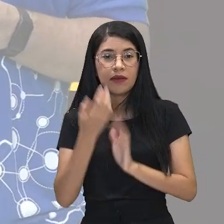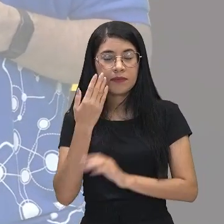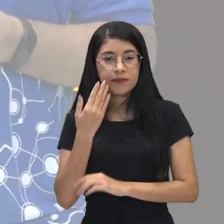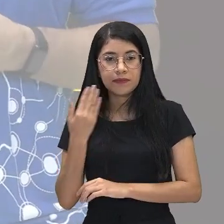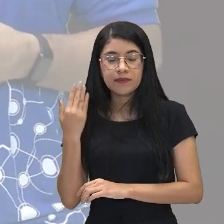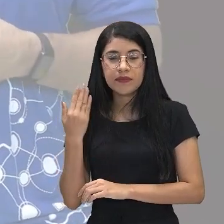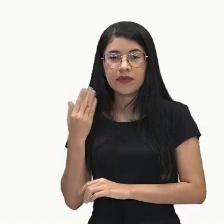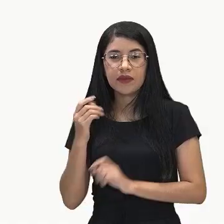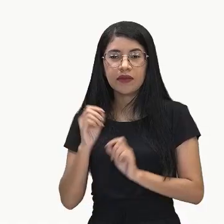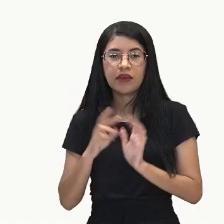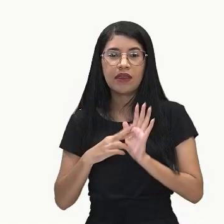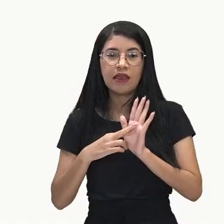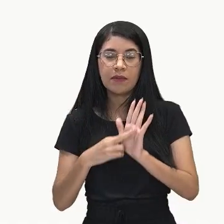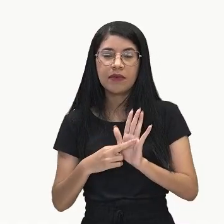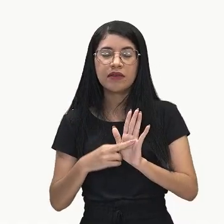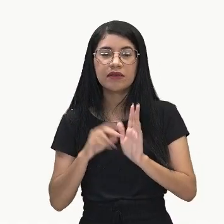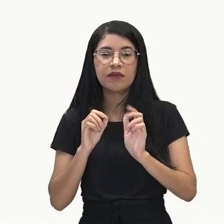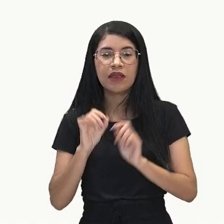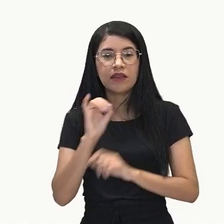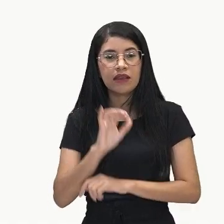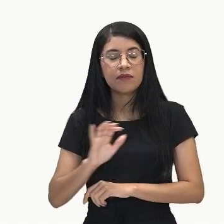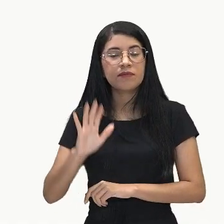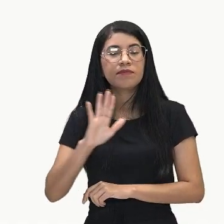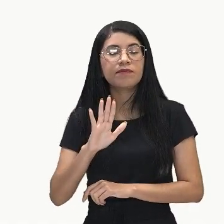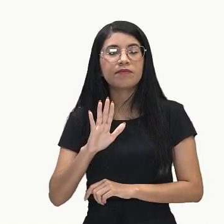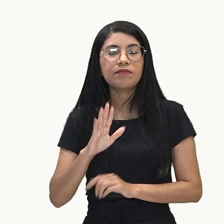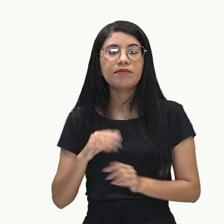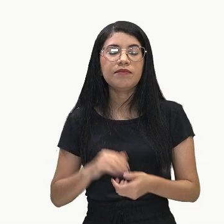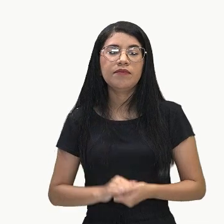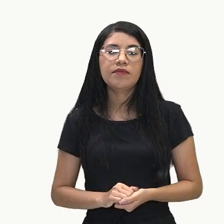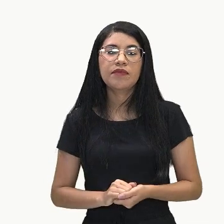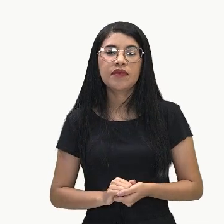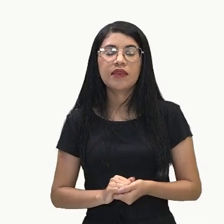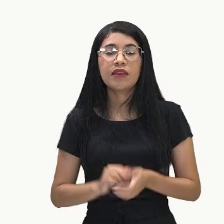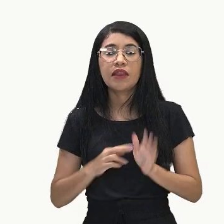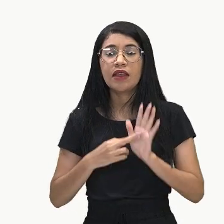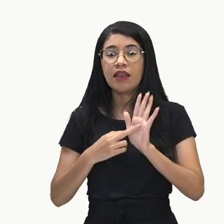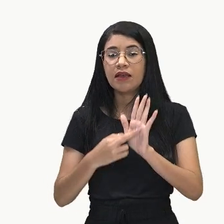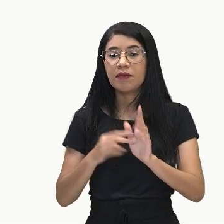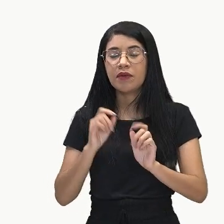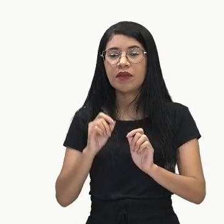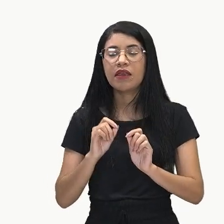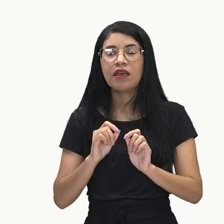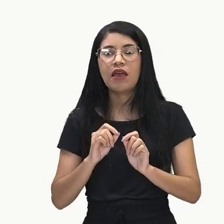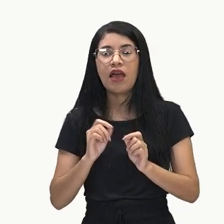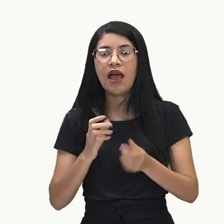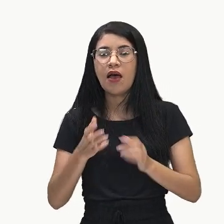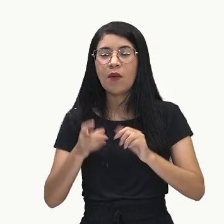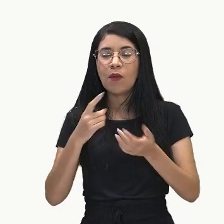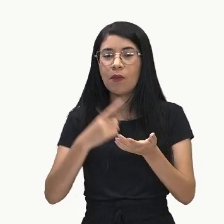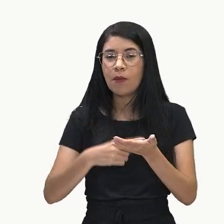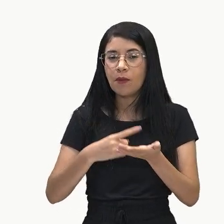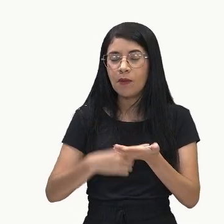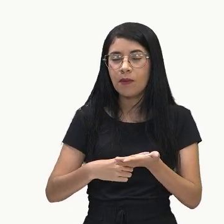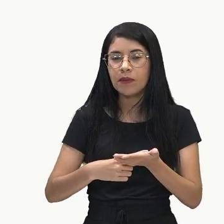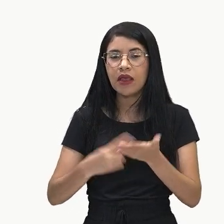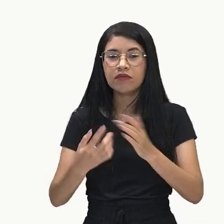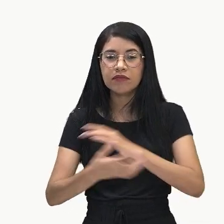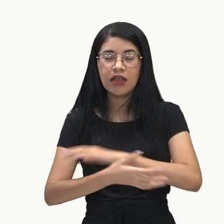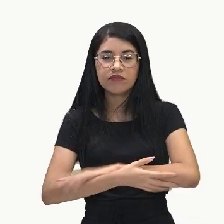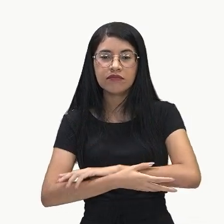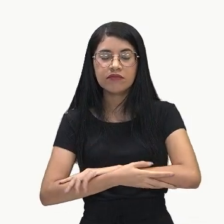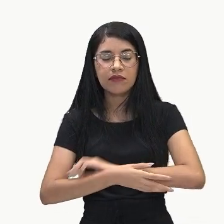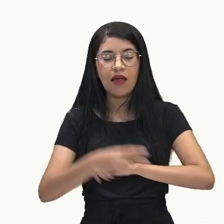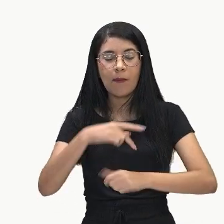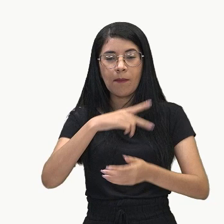representa, voltando para a gente a cartela anterior, vamos lá. Esse emblema que ilustra basicamente o Pacto de Varsóvia, a união de